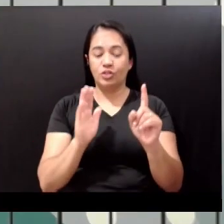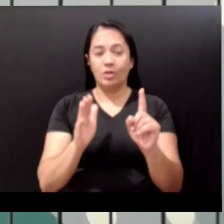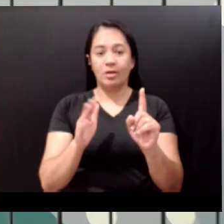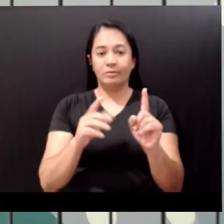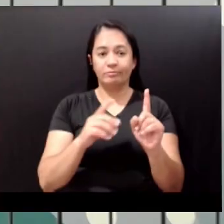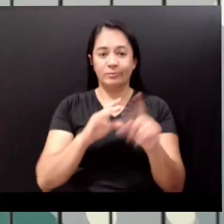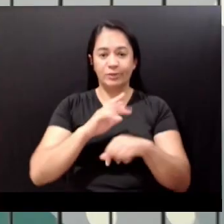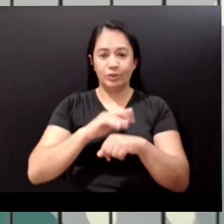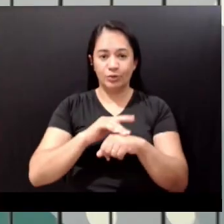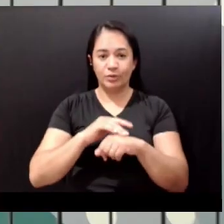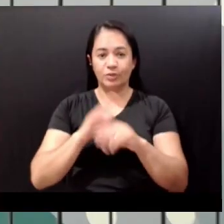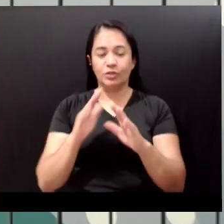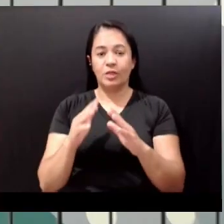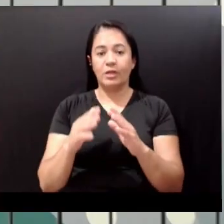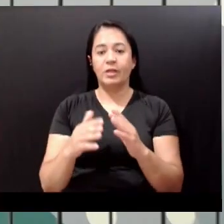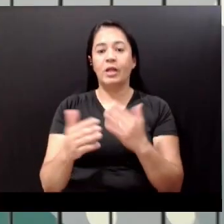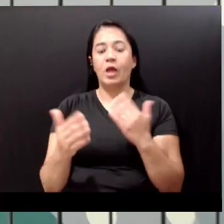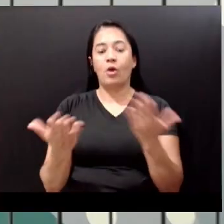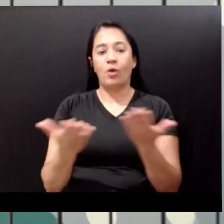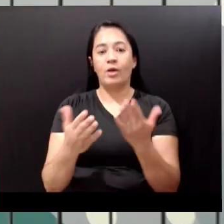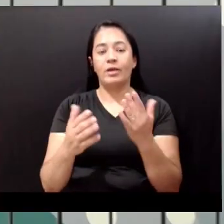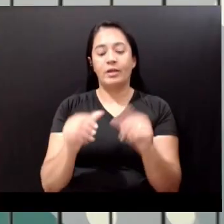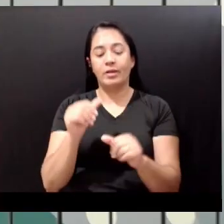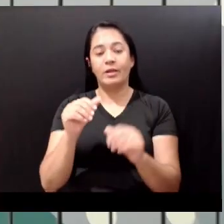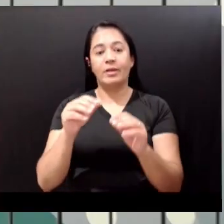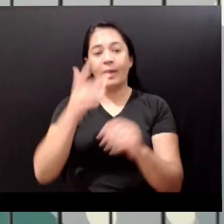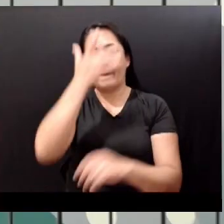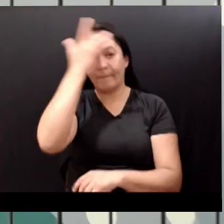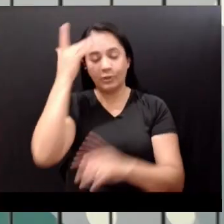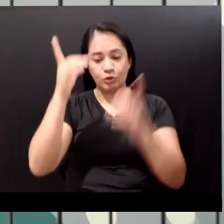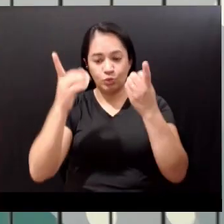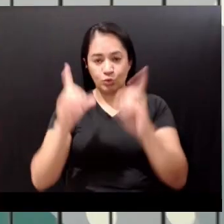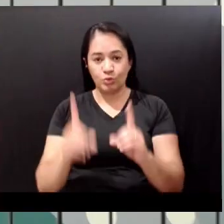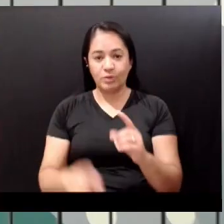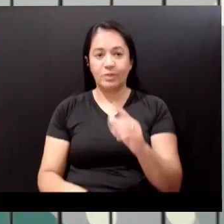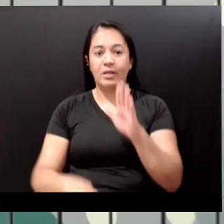passará a ser considerado pessoa com deficiência. A Lei